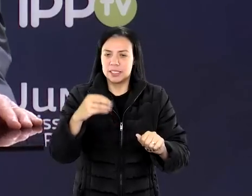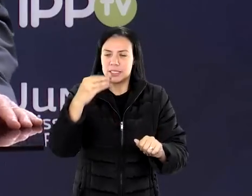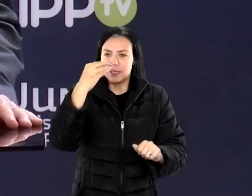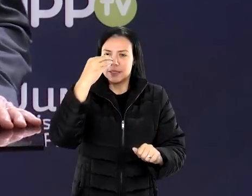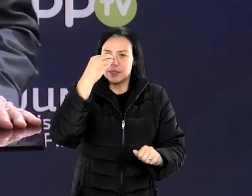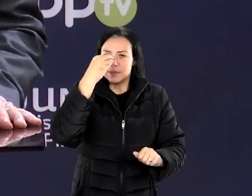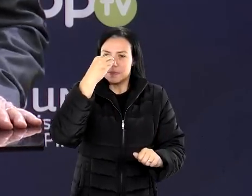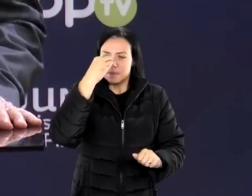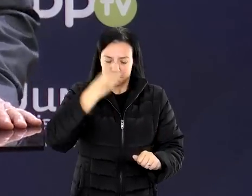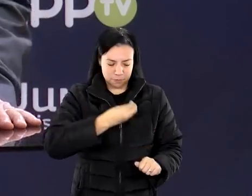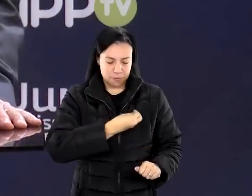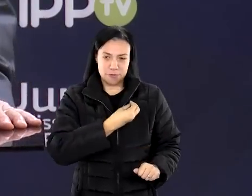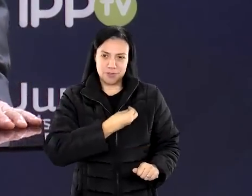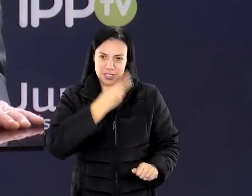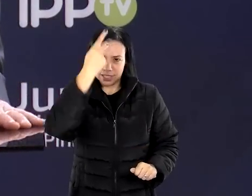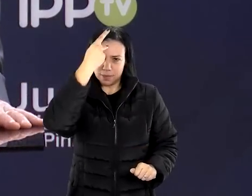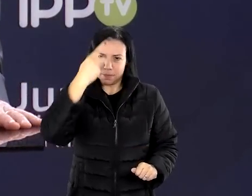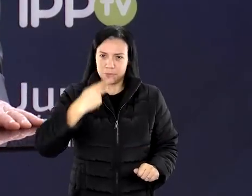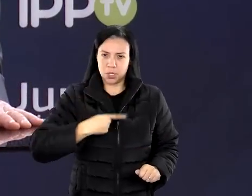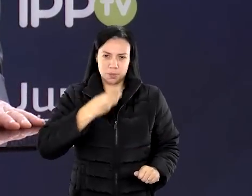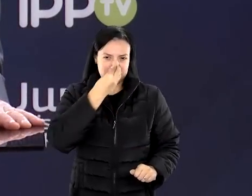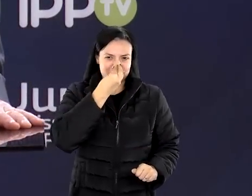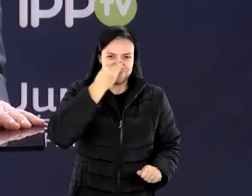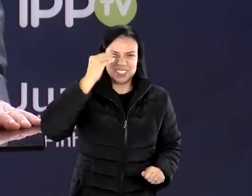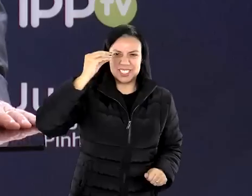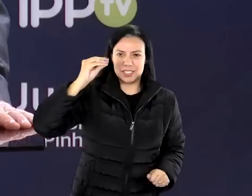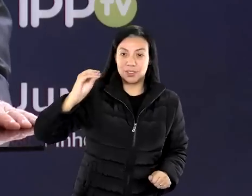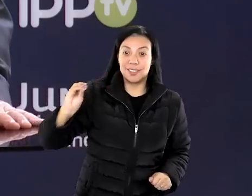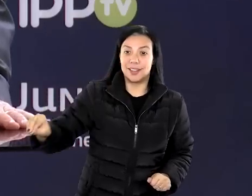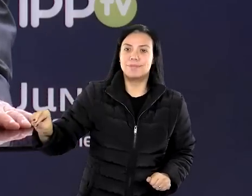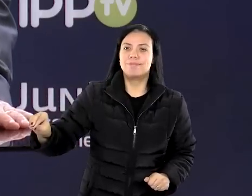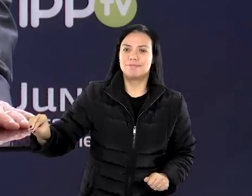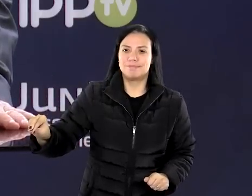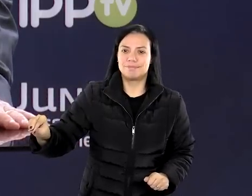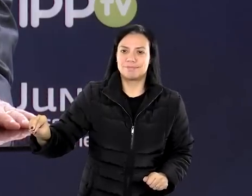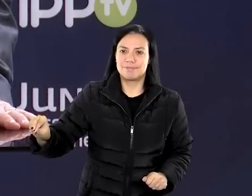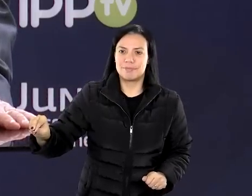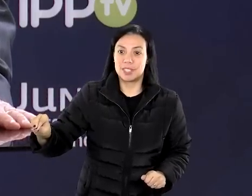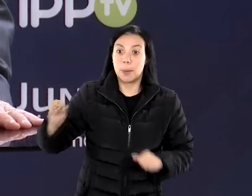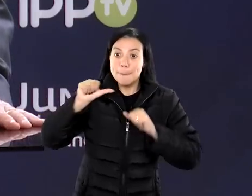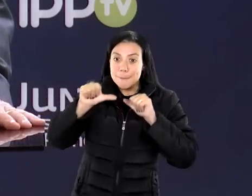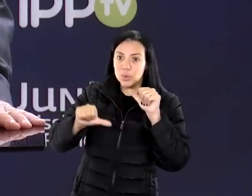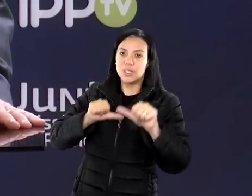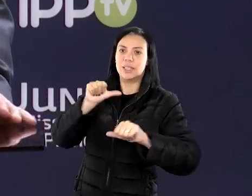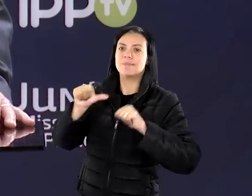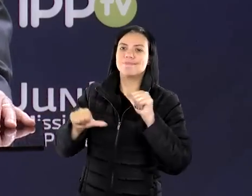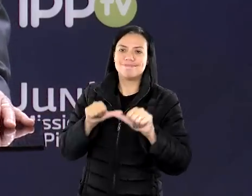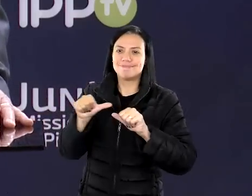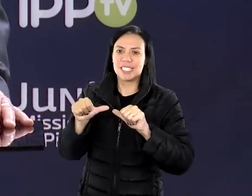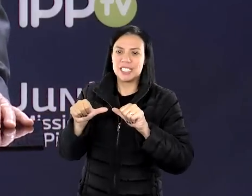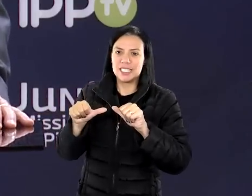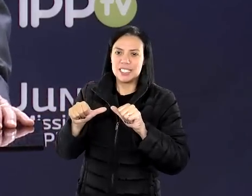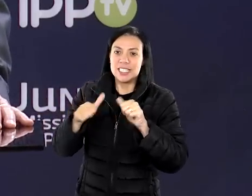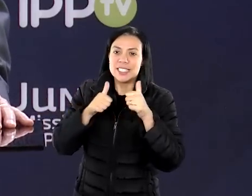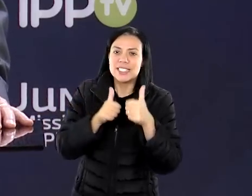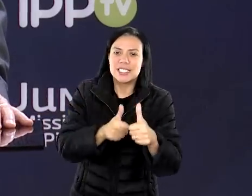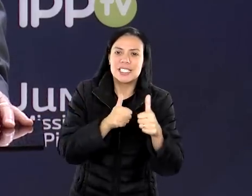difícil. Se alguém quer vir após mim, a si mesmo o